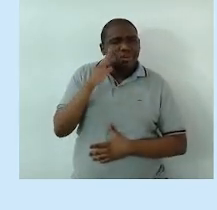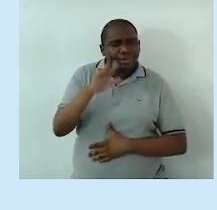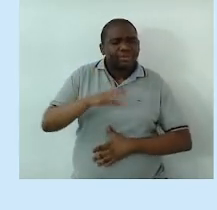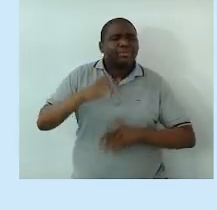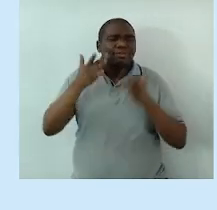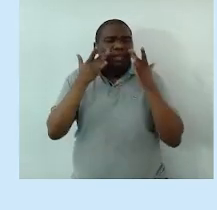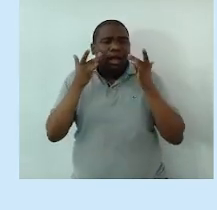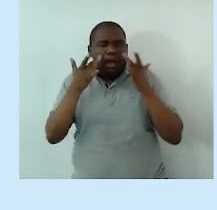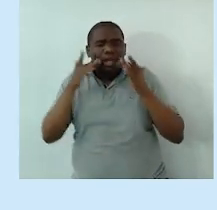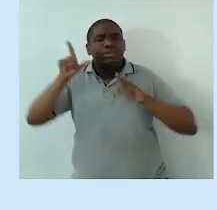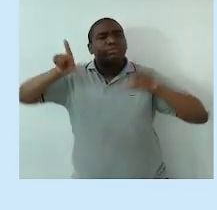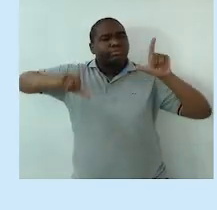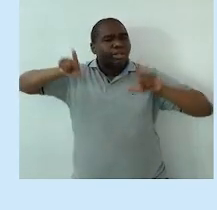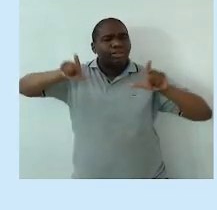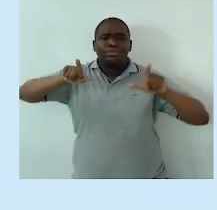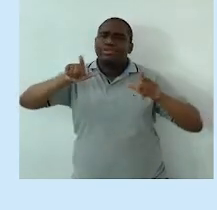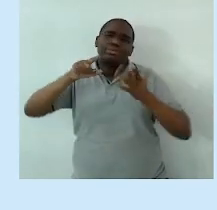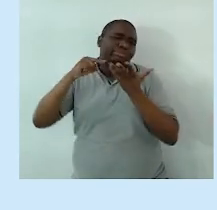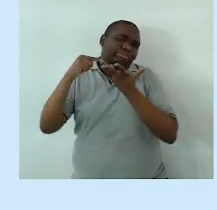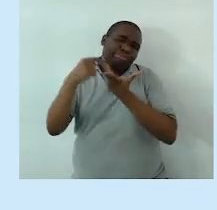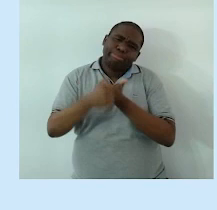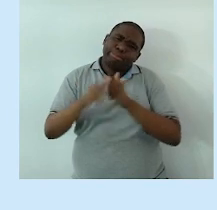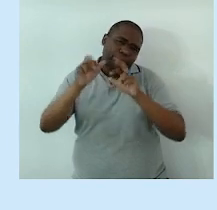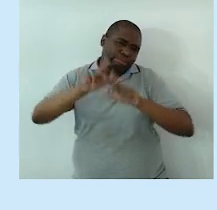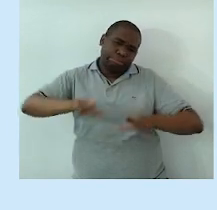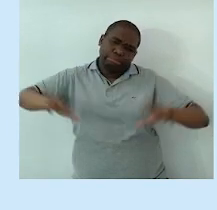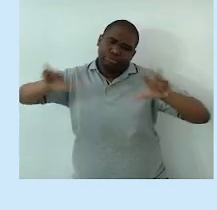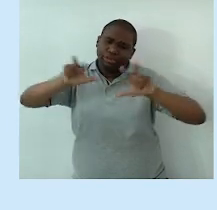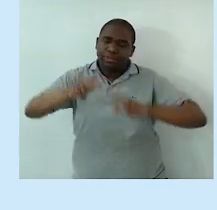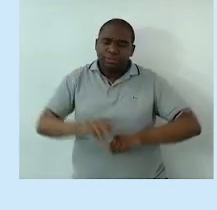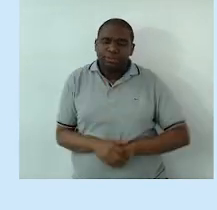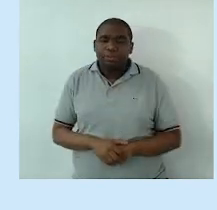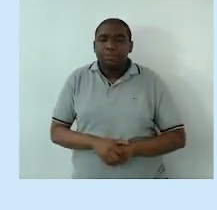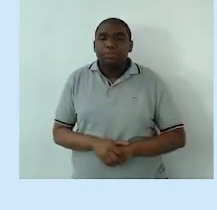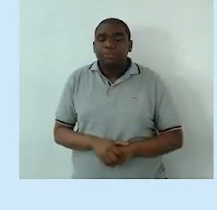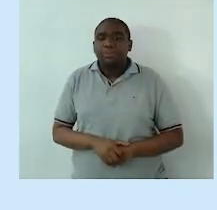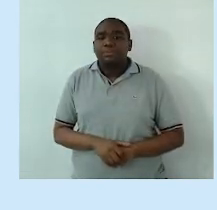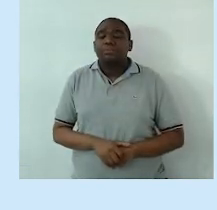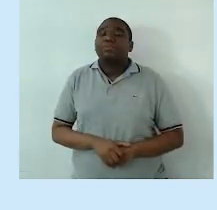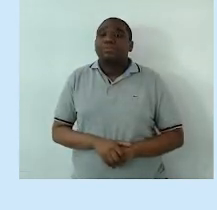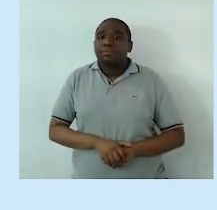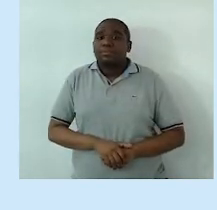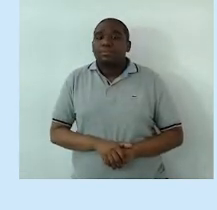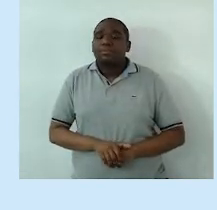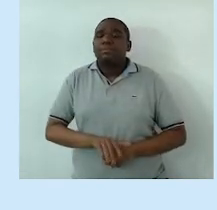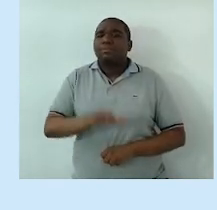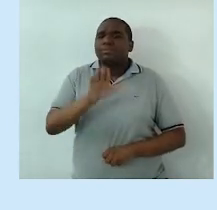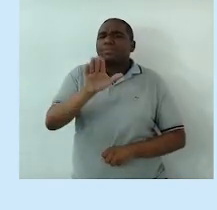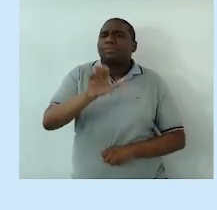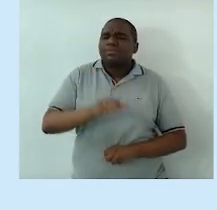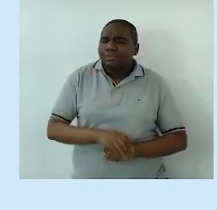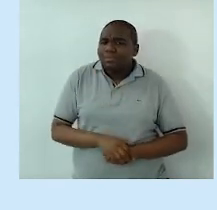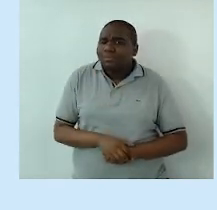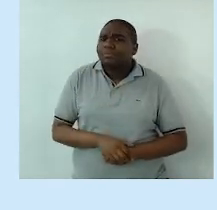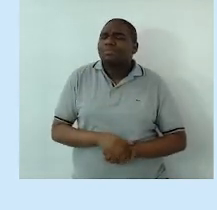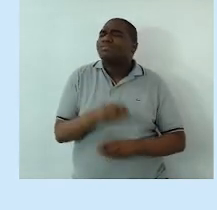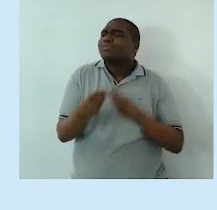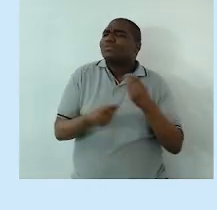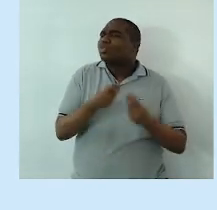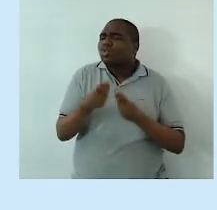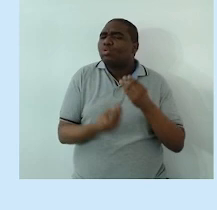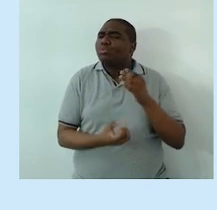na televisão, enfim, em vários meios. Agora, a composição da